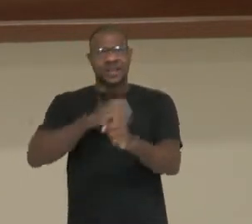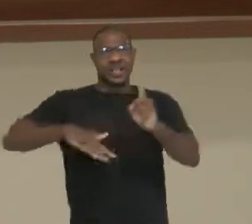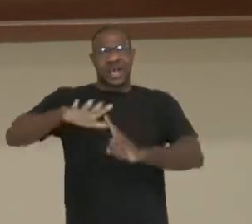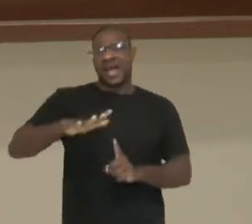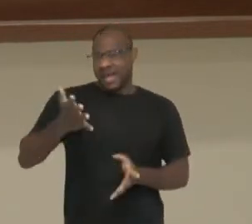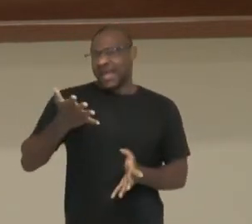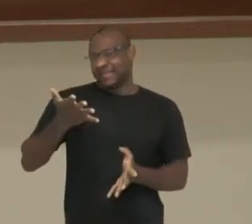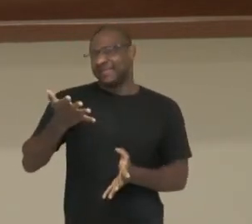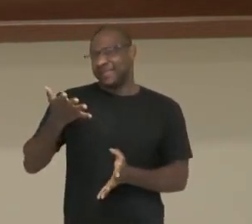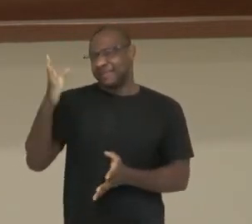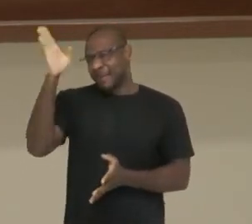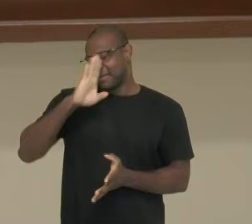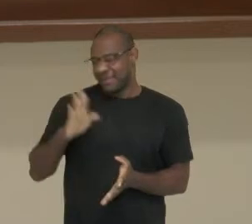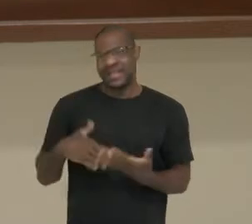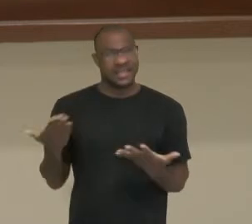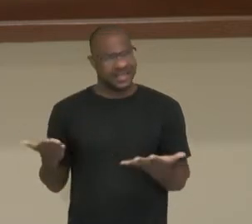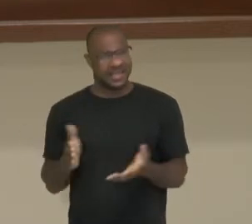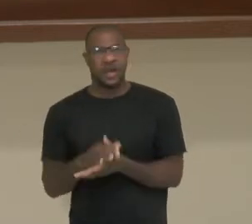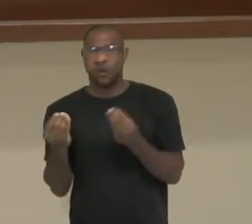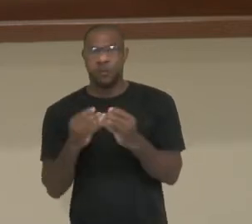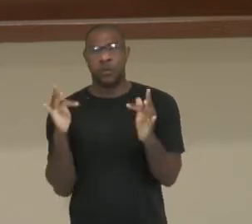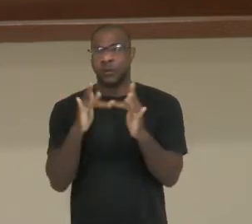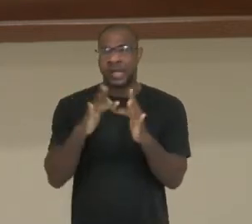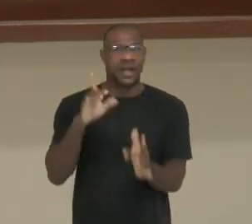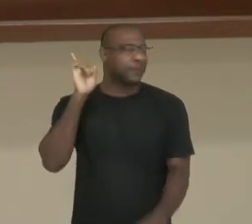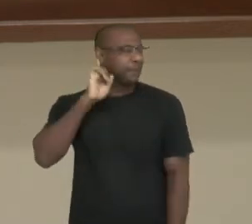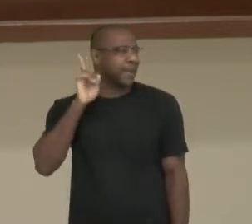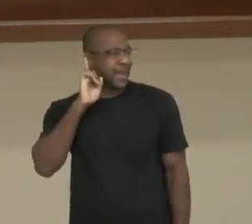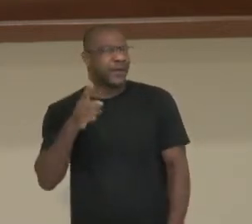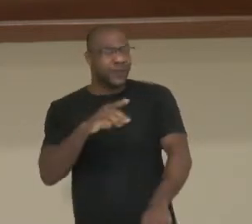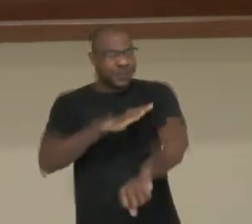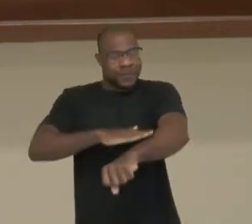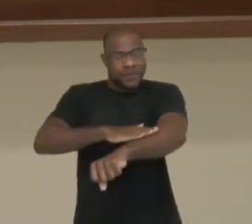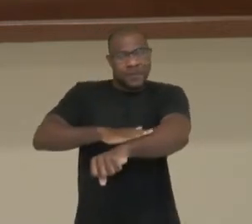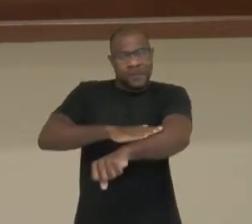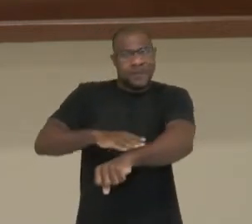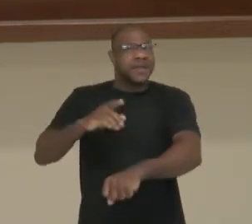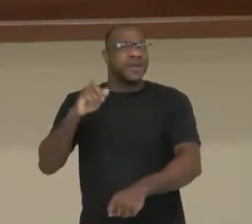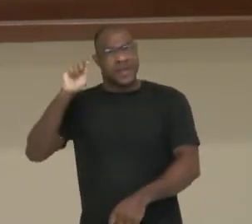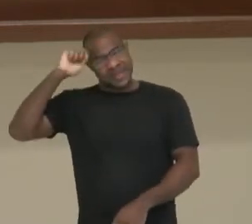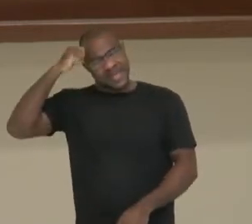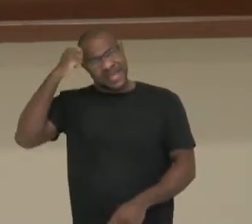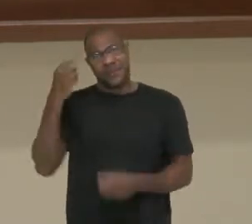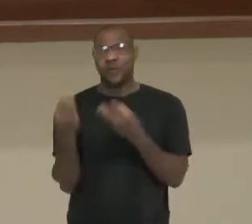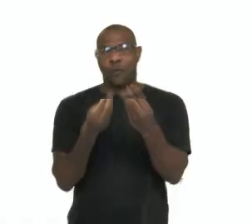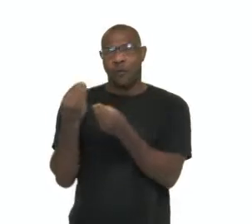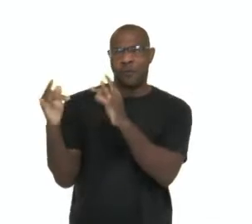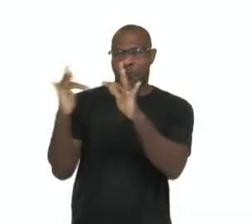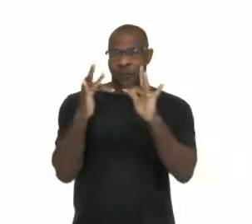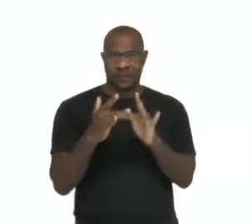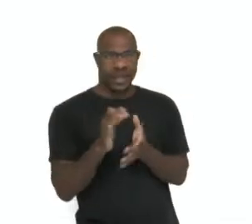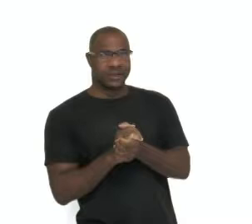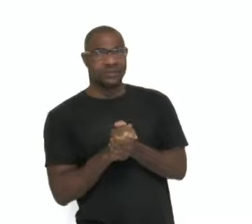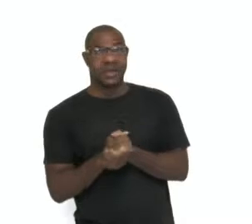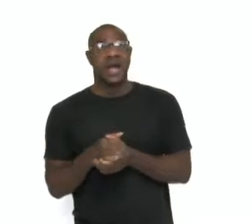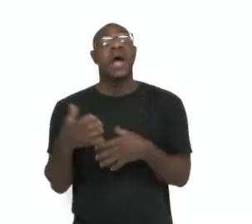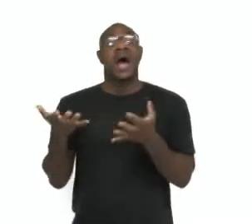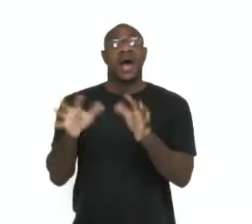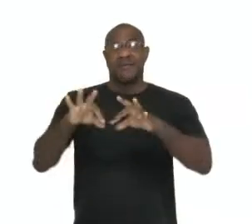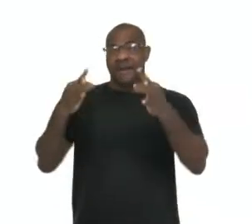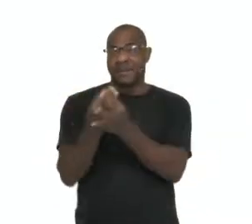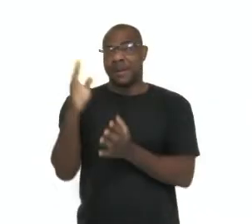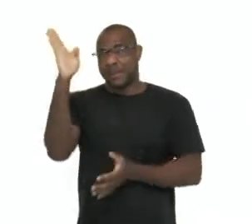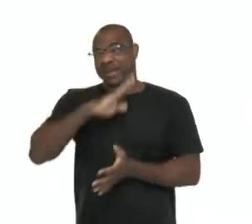era o contato entre brancos e negros aqui. E ele está mostrando aqui uma família brasileira do século XIX